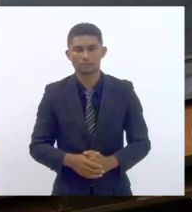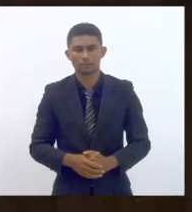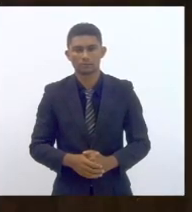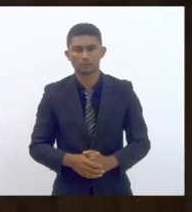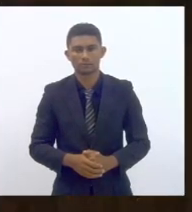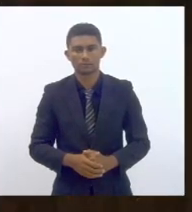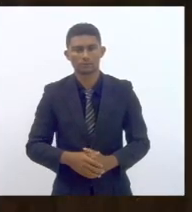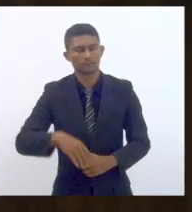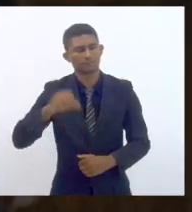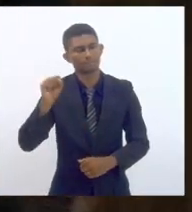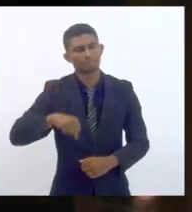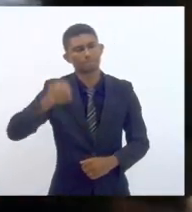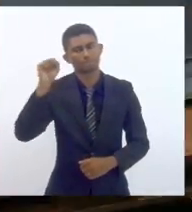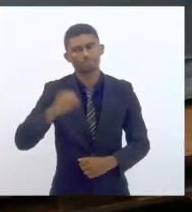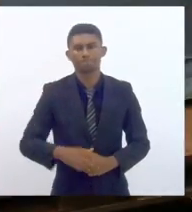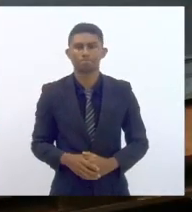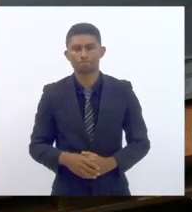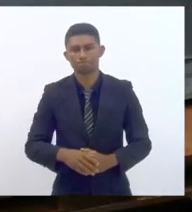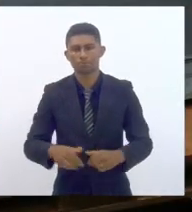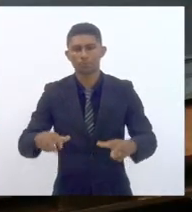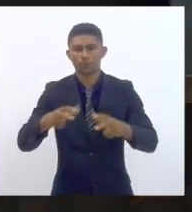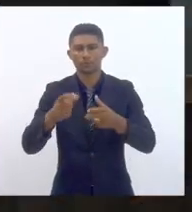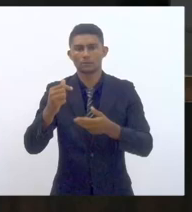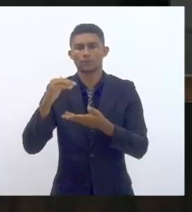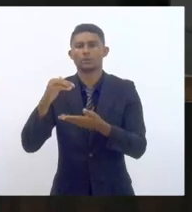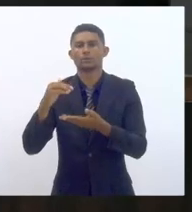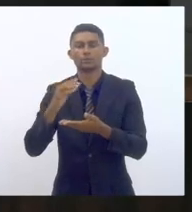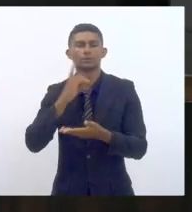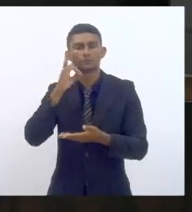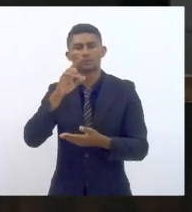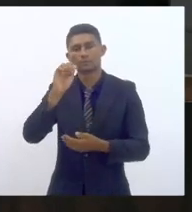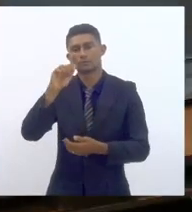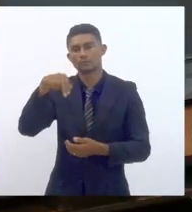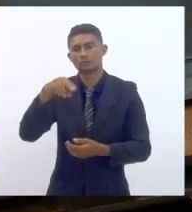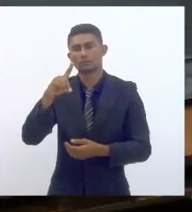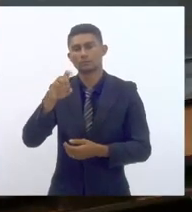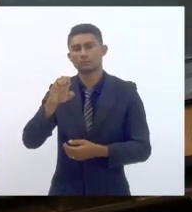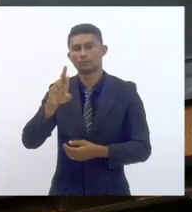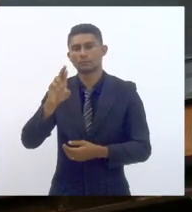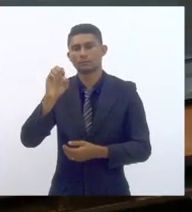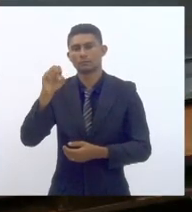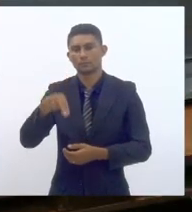No mérito, favorável. Pela Comissão de Orçamento, deputado Anderson Moraes.